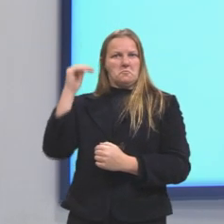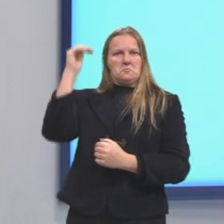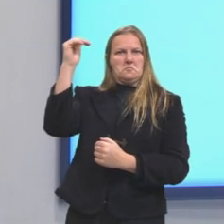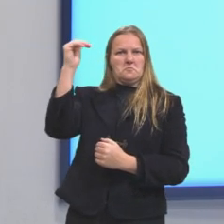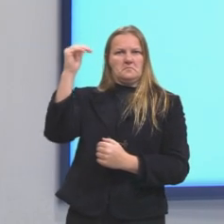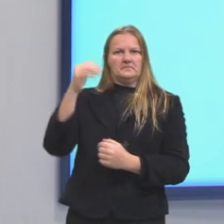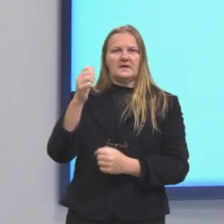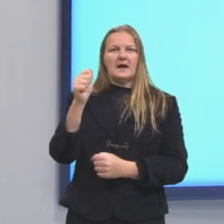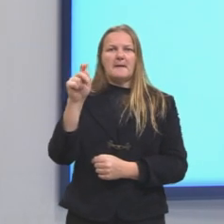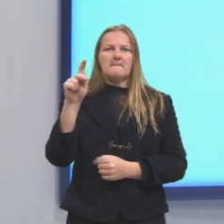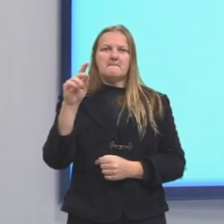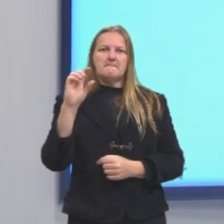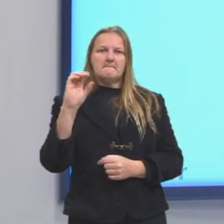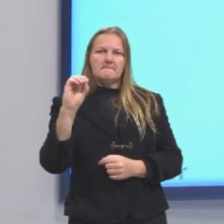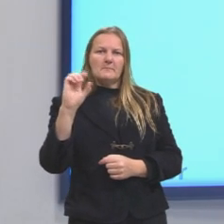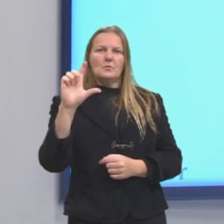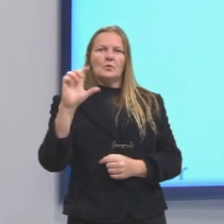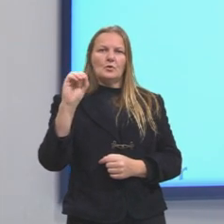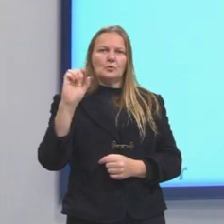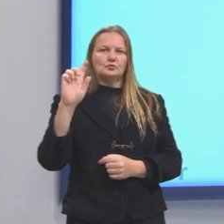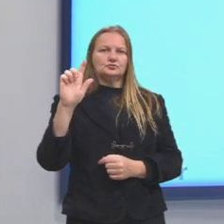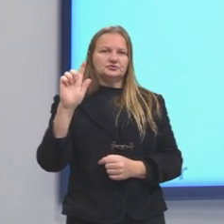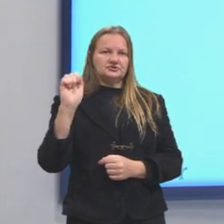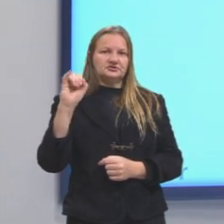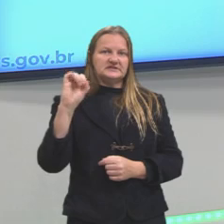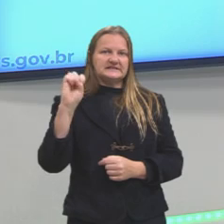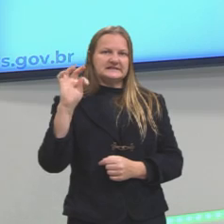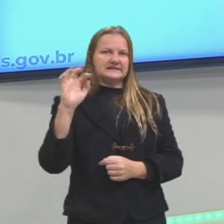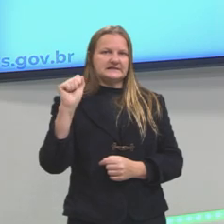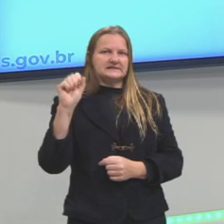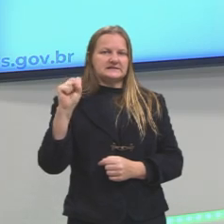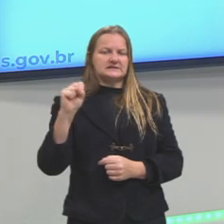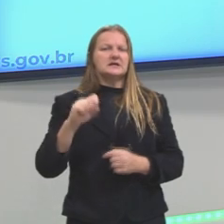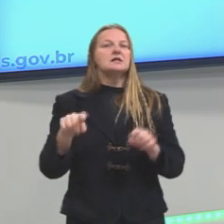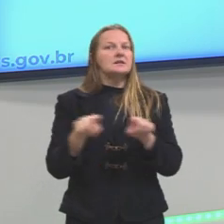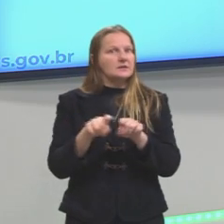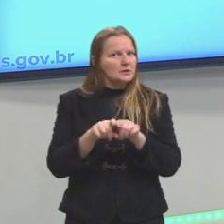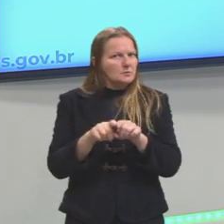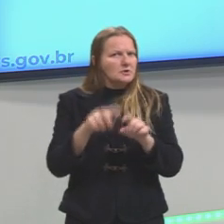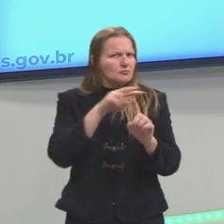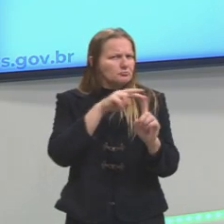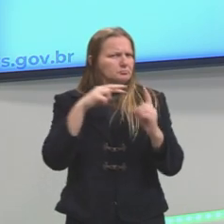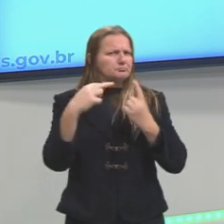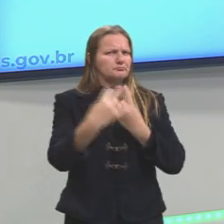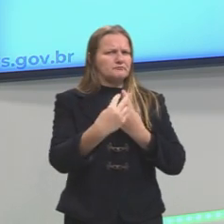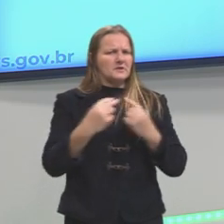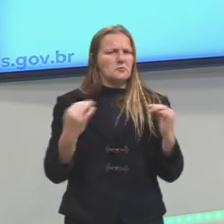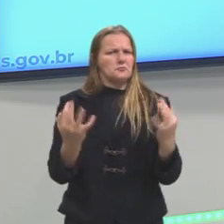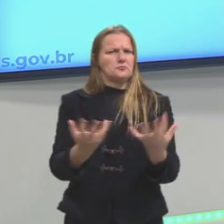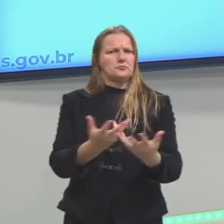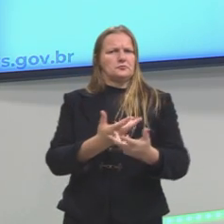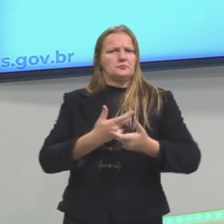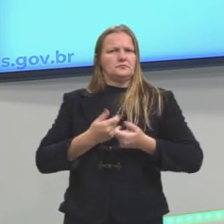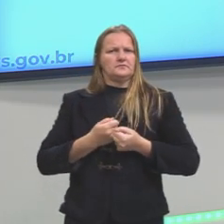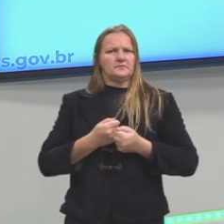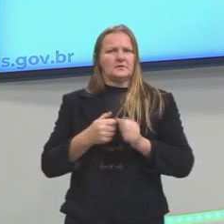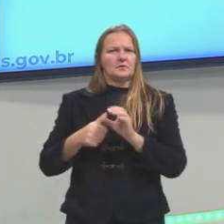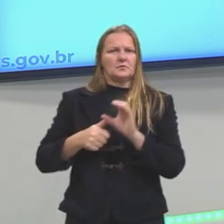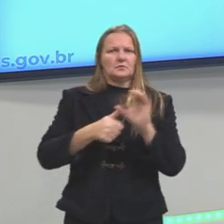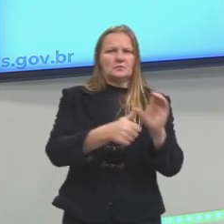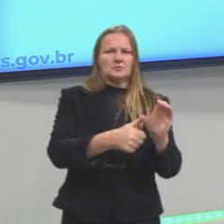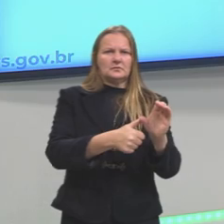os apologistas São pessoas cultas que também estão nessa perspectiva de convencimento do